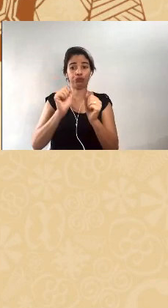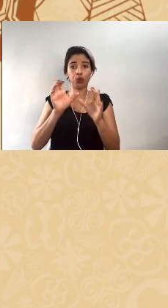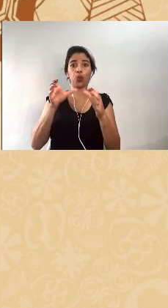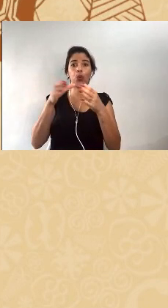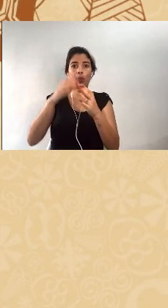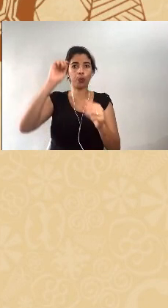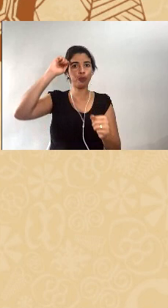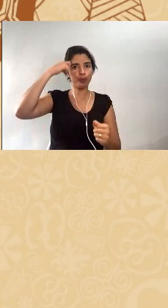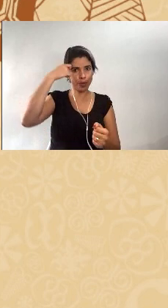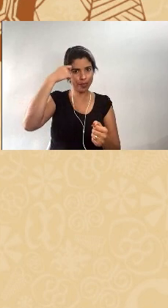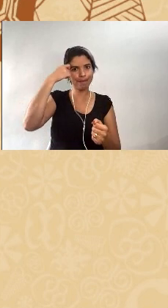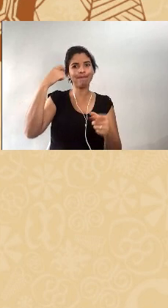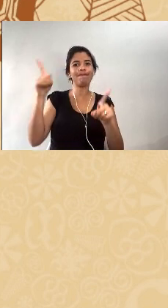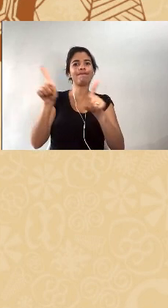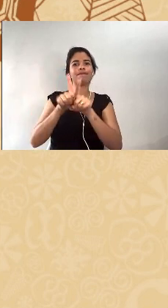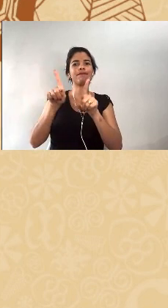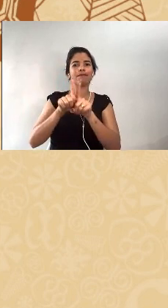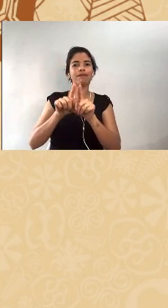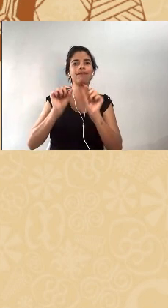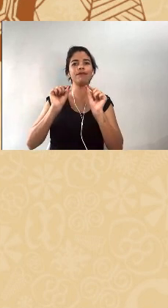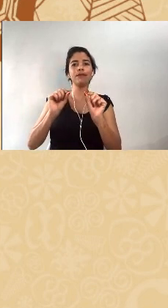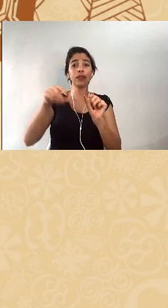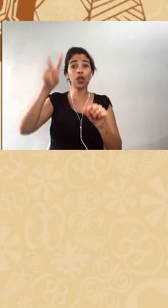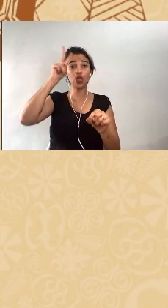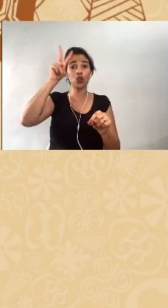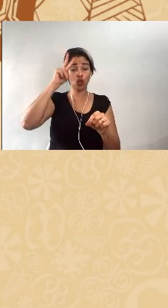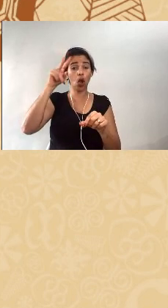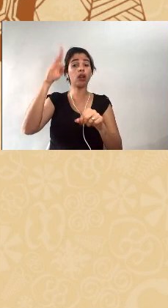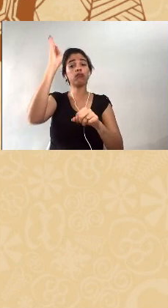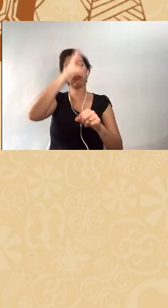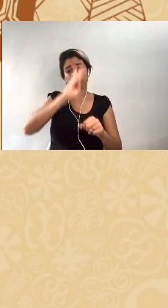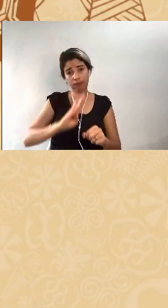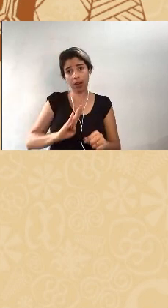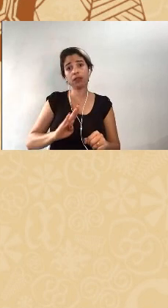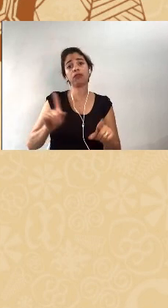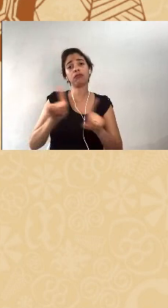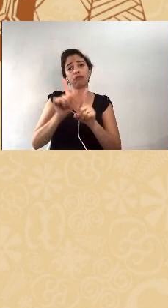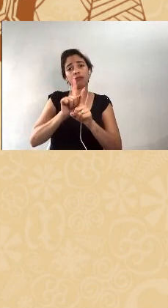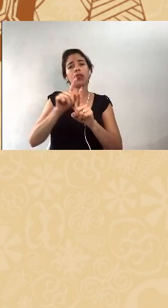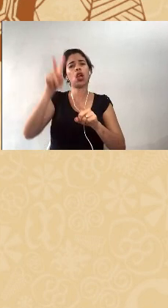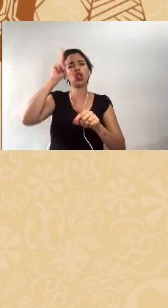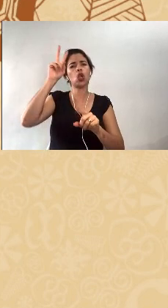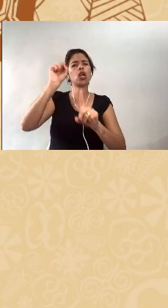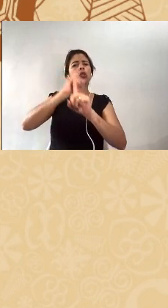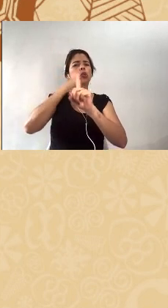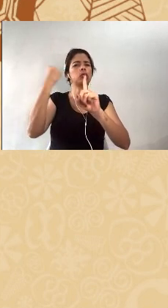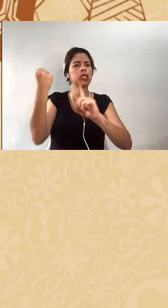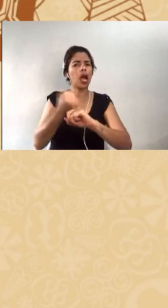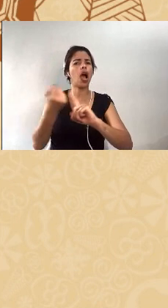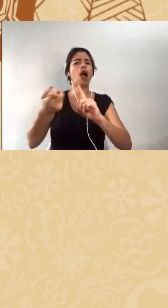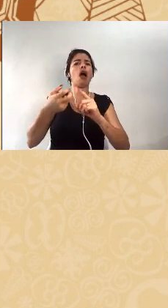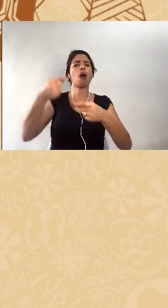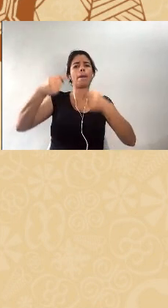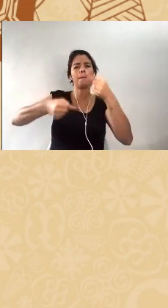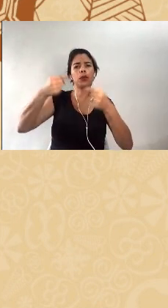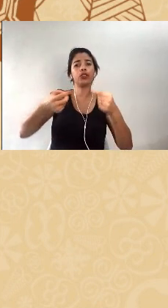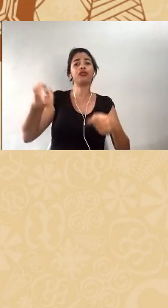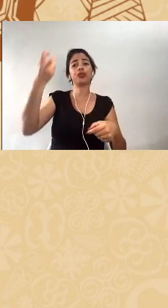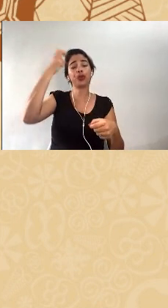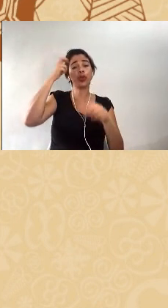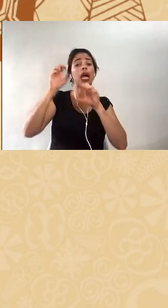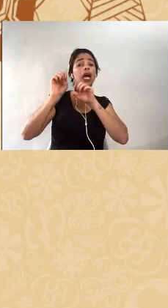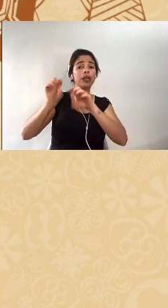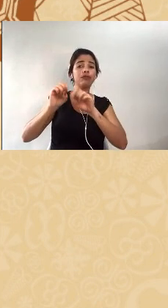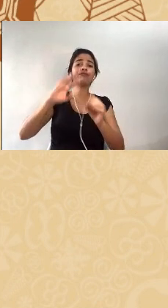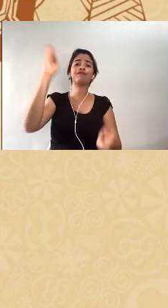e ao longo dessa história do país, né? Uma história social, política, cultural e educacional